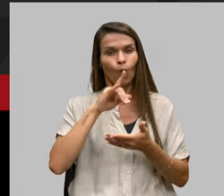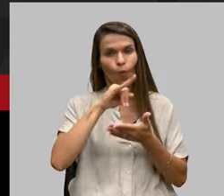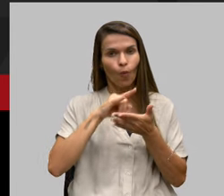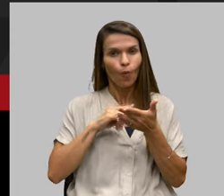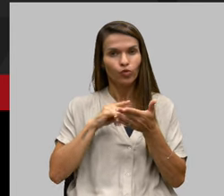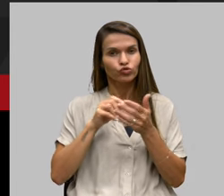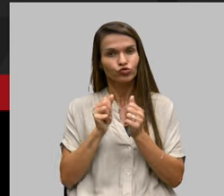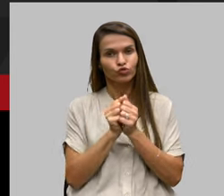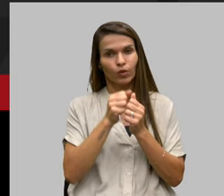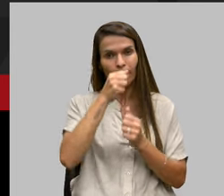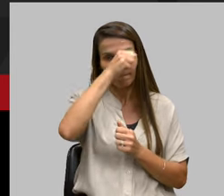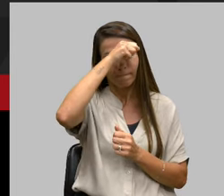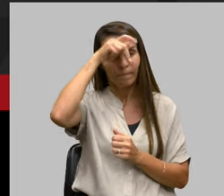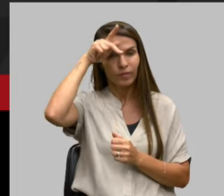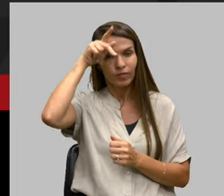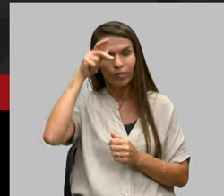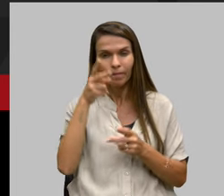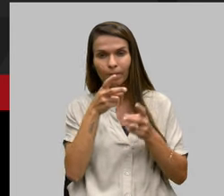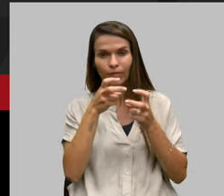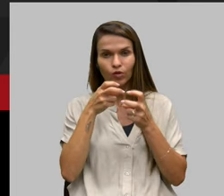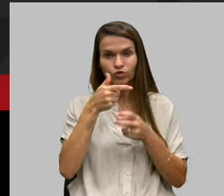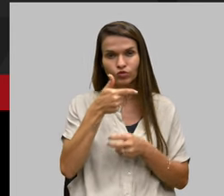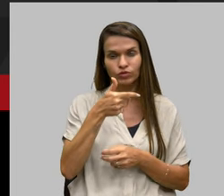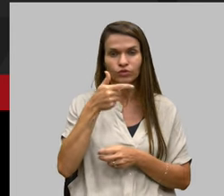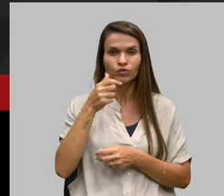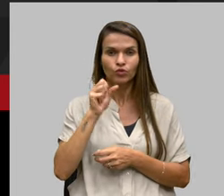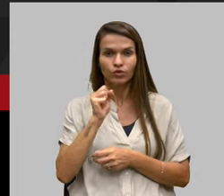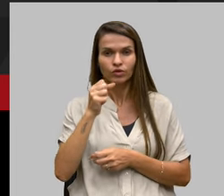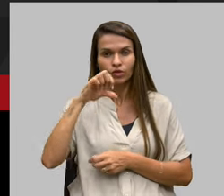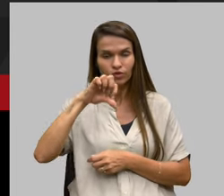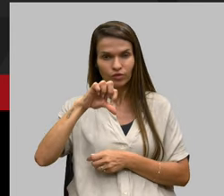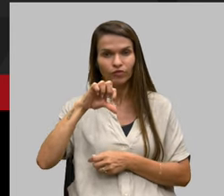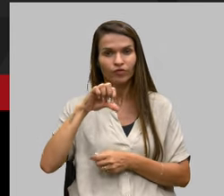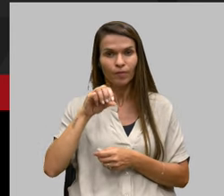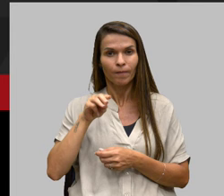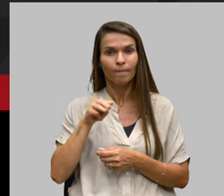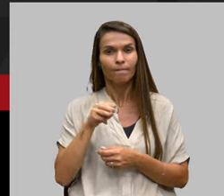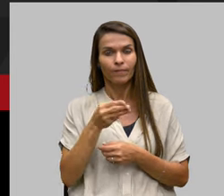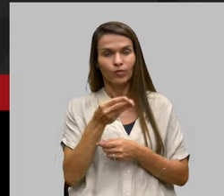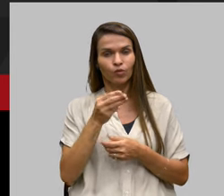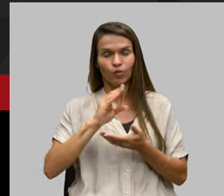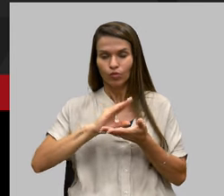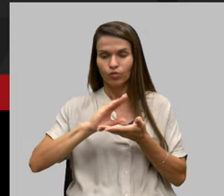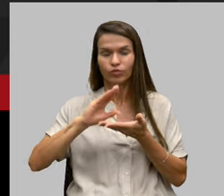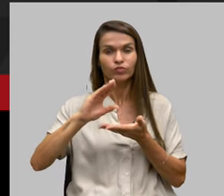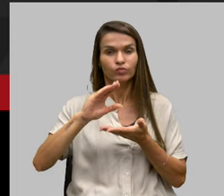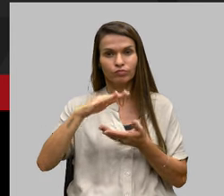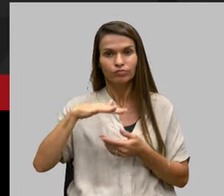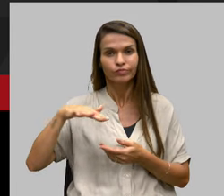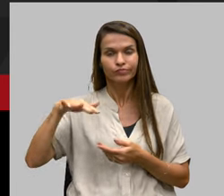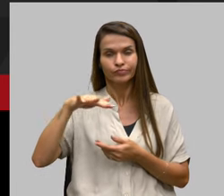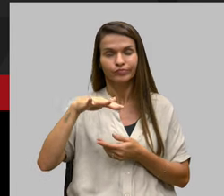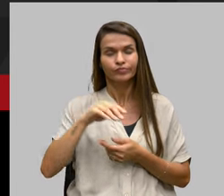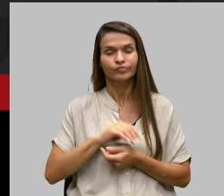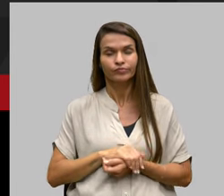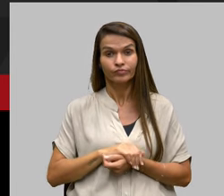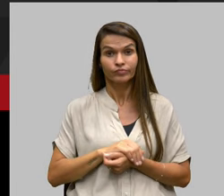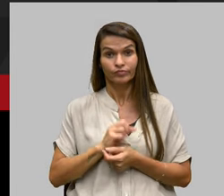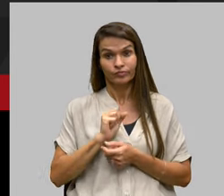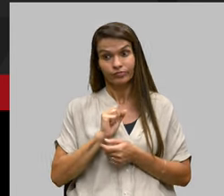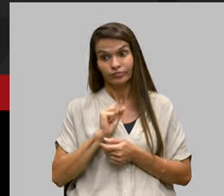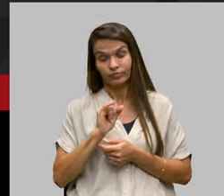que reconhecia 289 milhões de passivo por contribuições extraordinárias Ora se eu